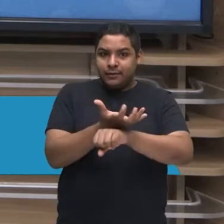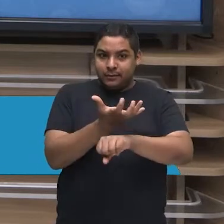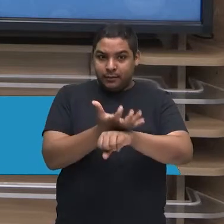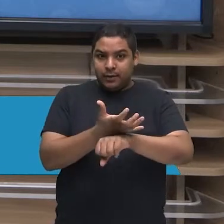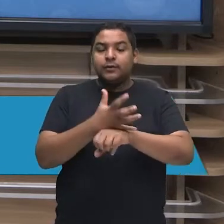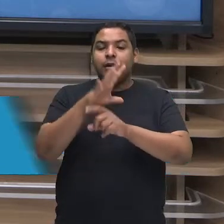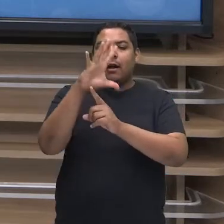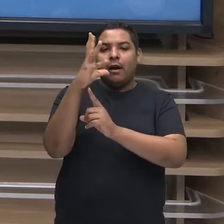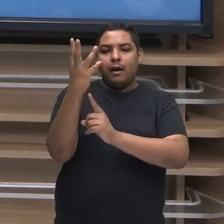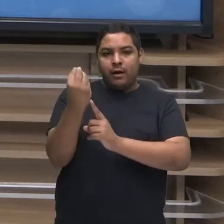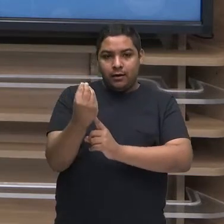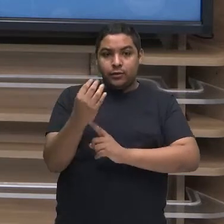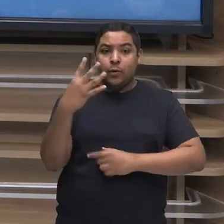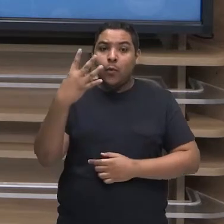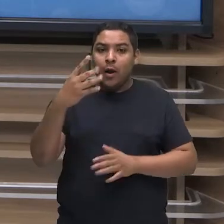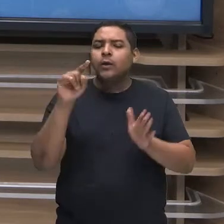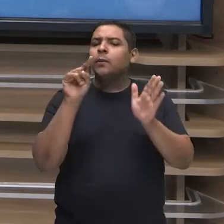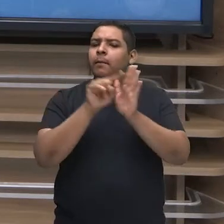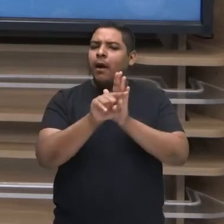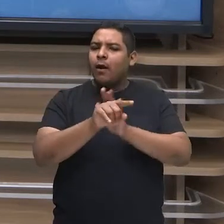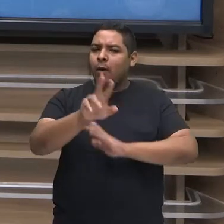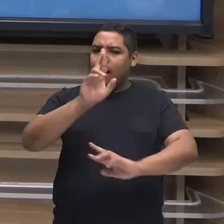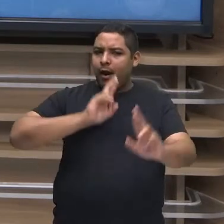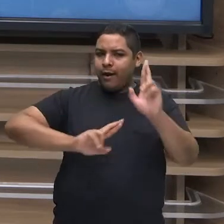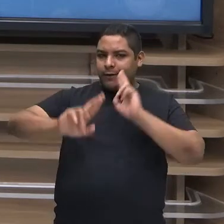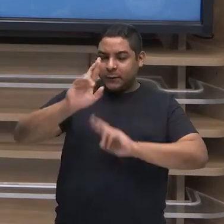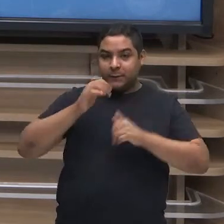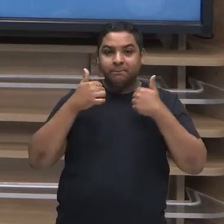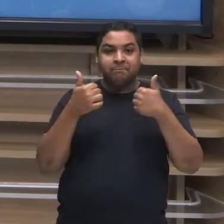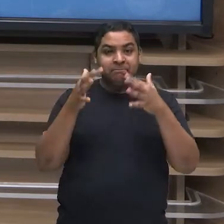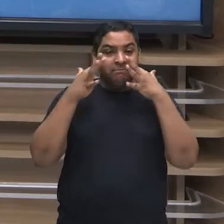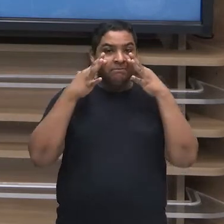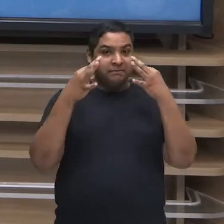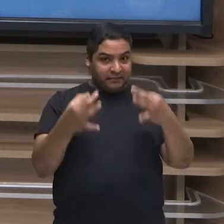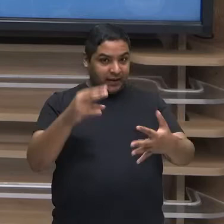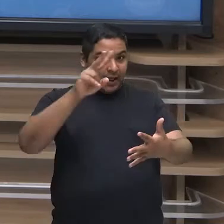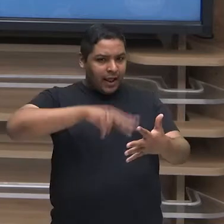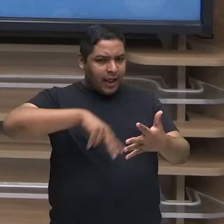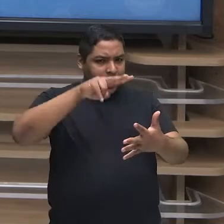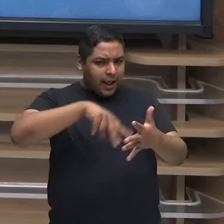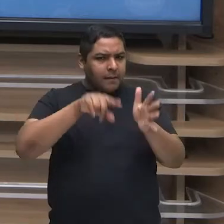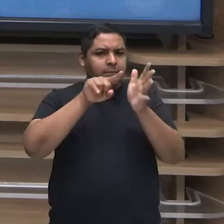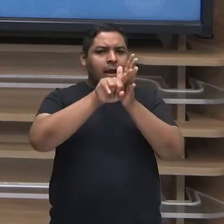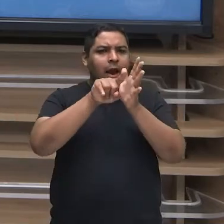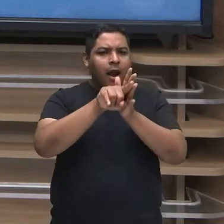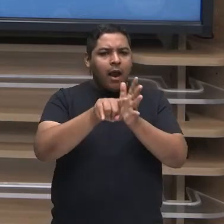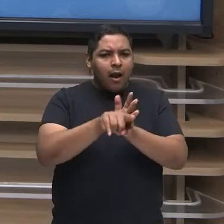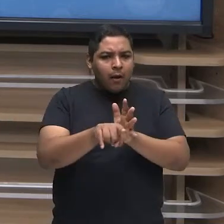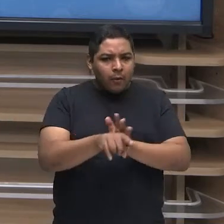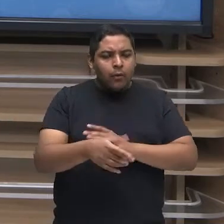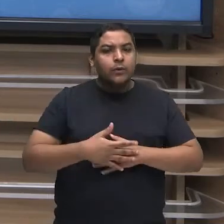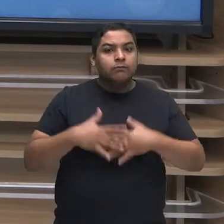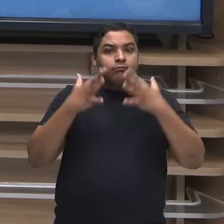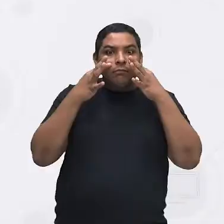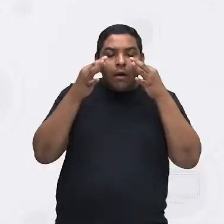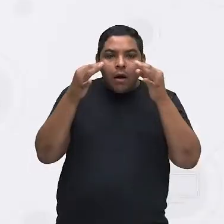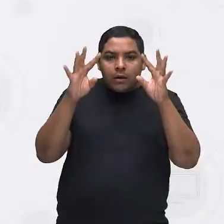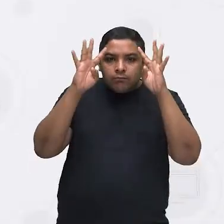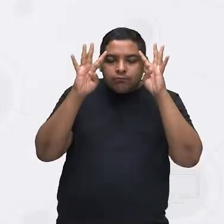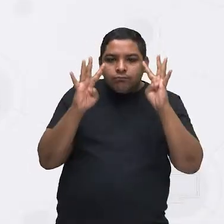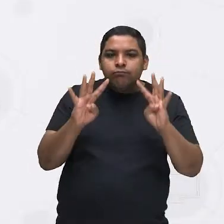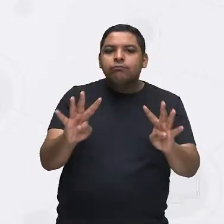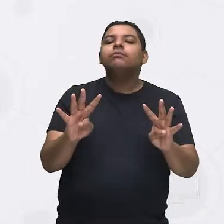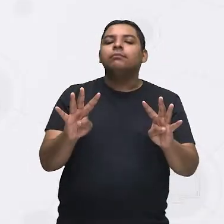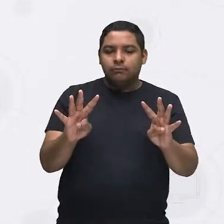responderão 4 questões. Então, fiquem atentos, leiam as questões atentamente e não esqueça